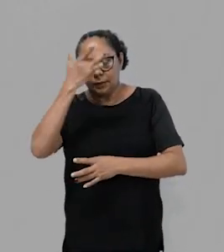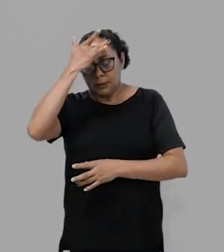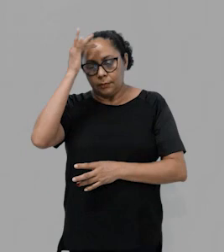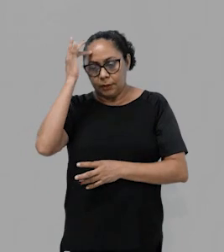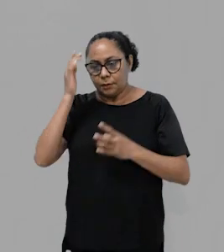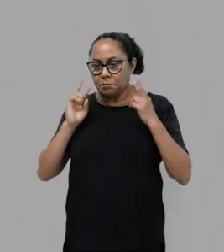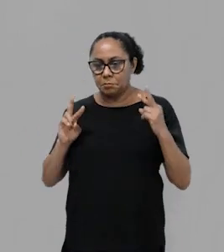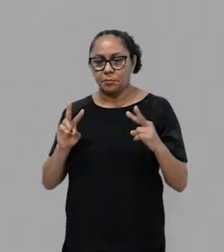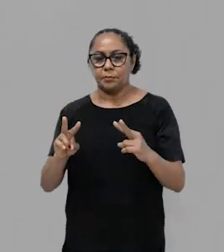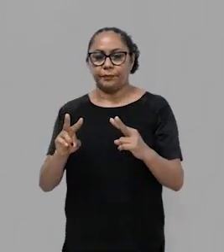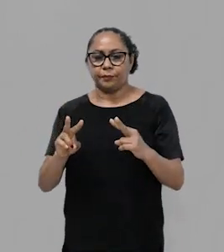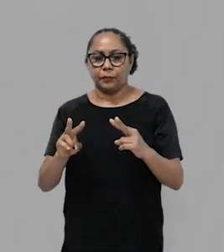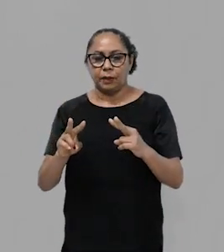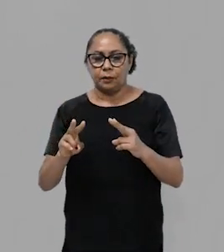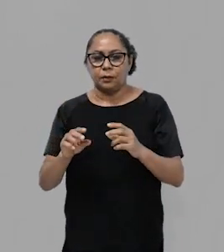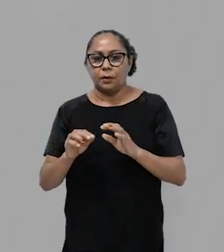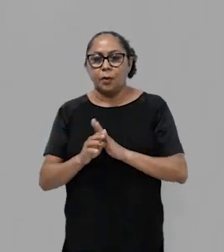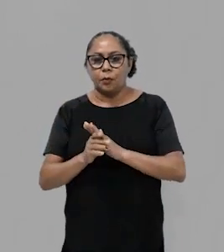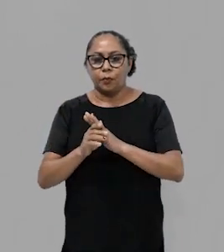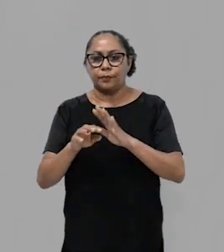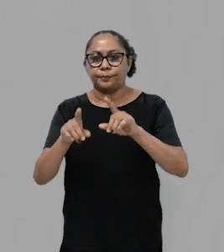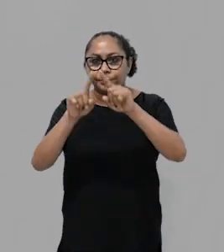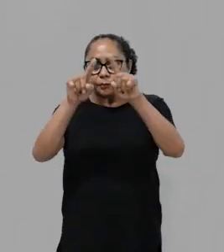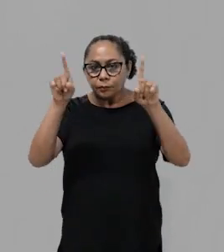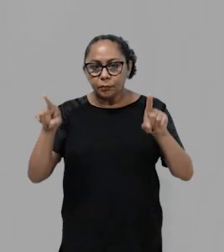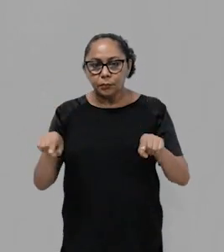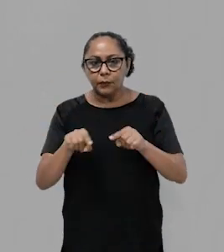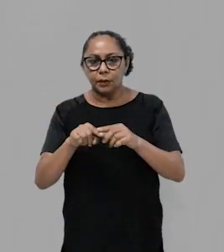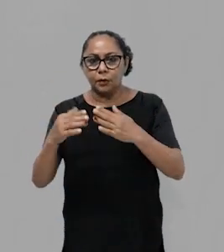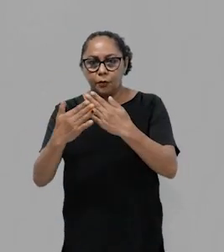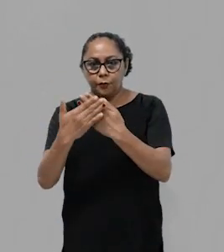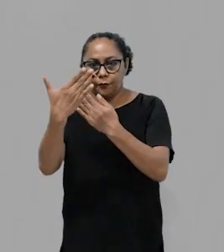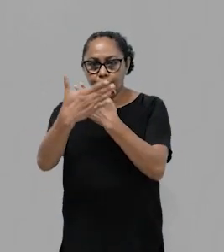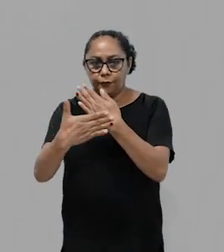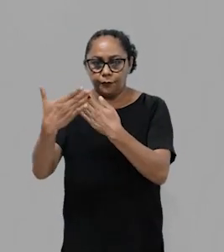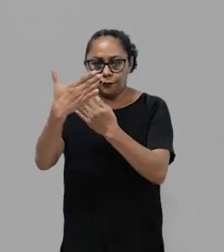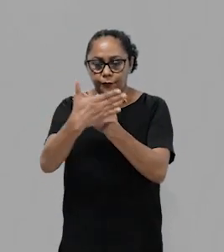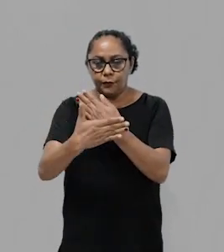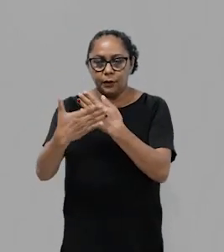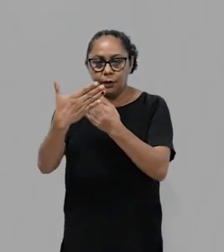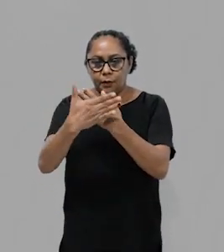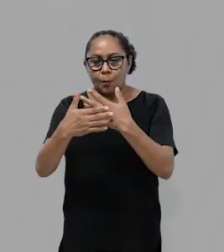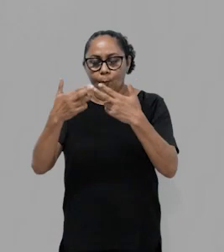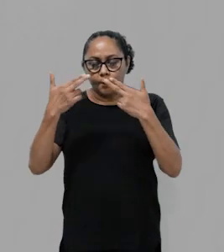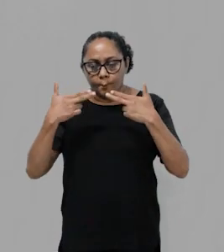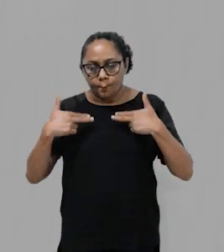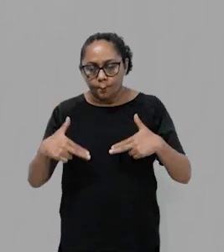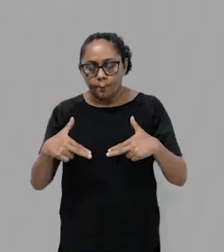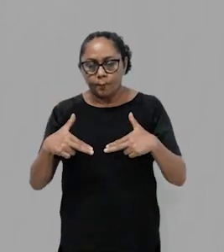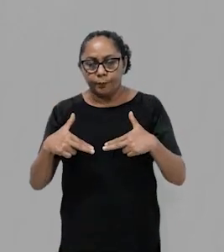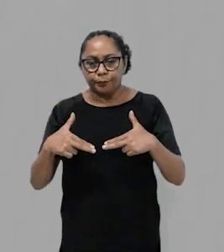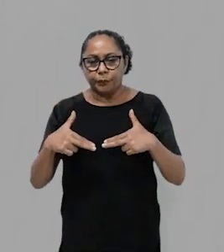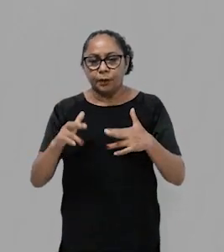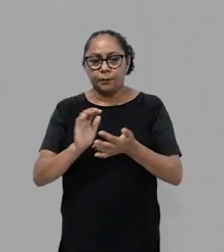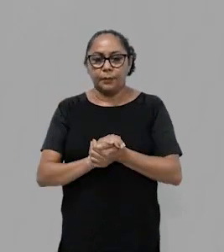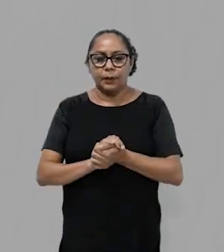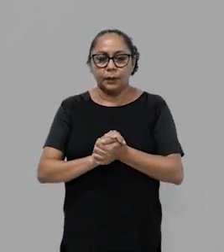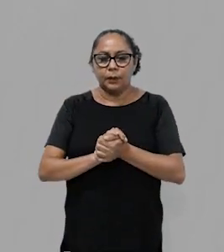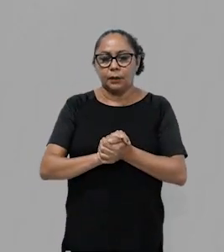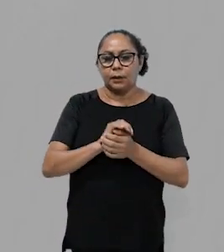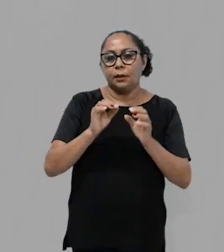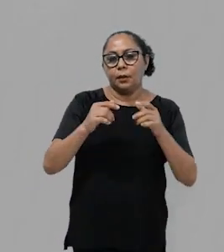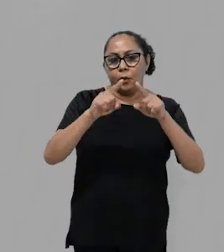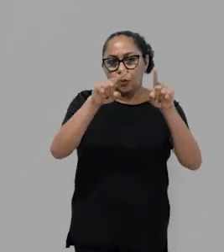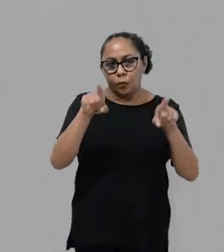interessante, os fundos geralmente são neutros. Olha só. Então você não tem num quadro individual diferente dos quadros